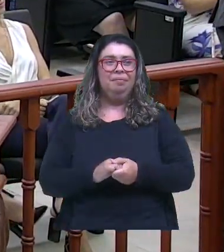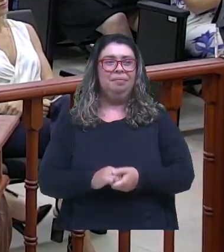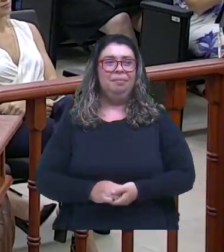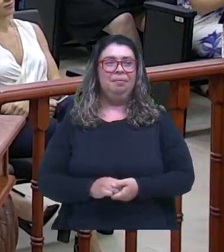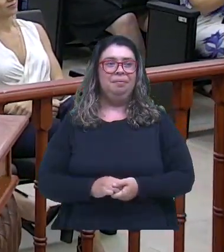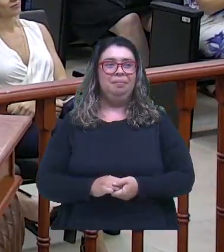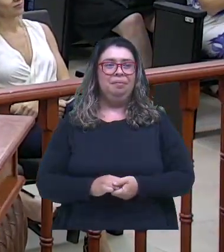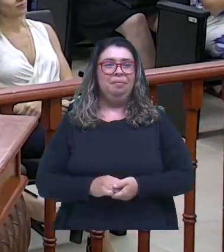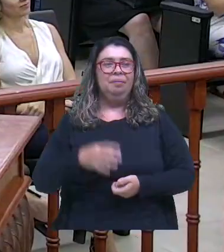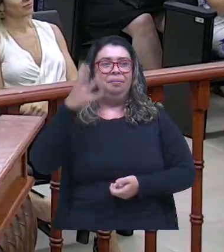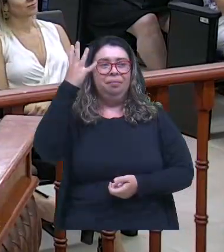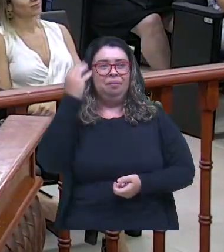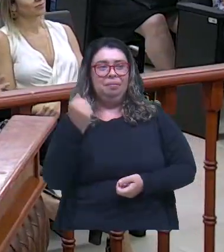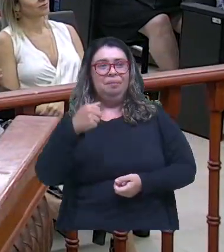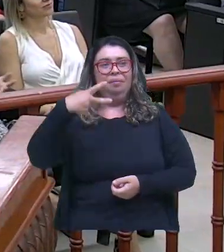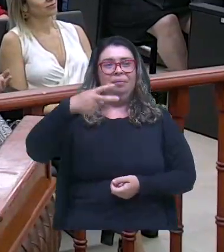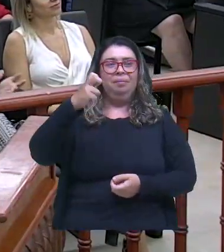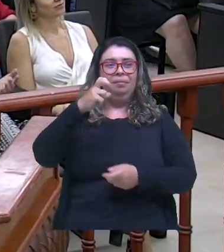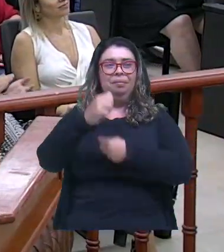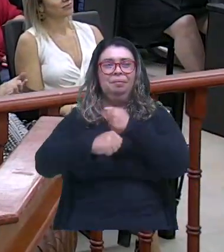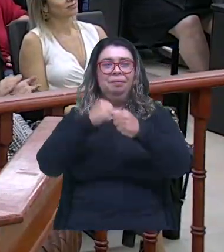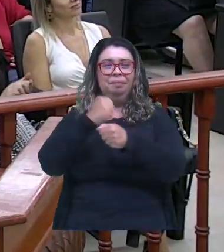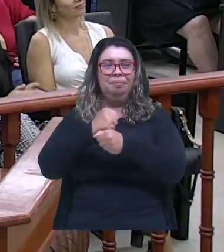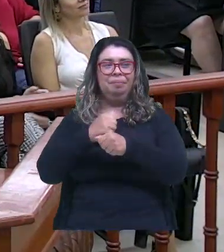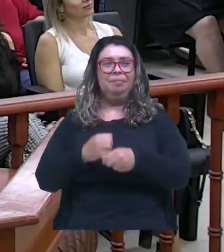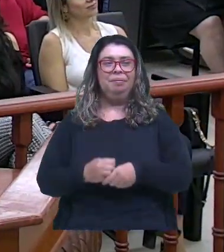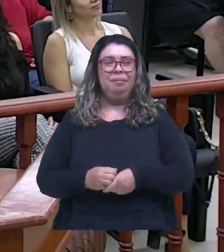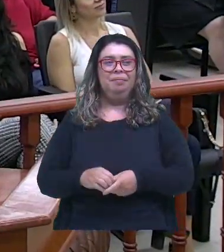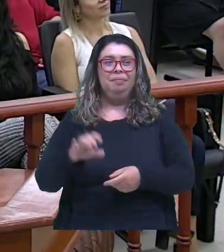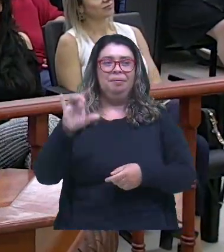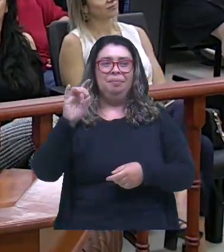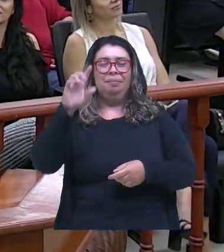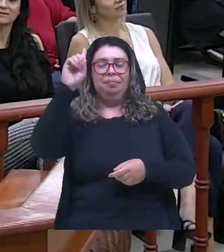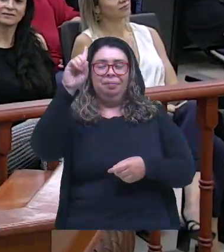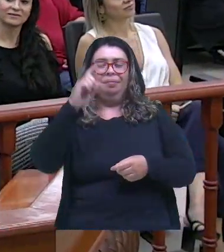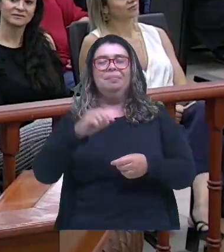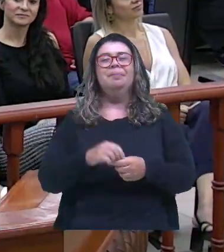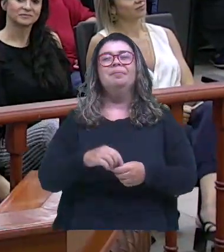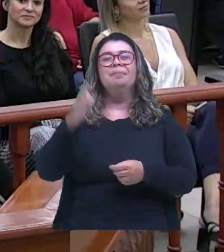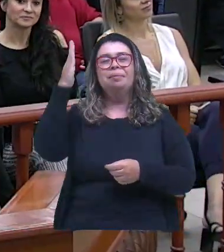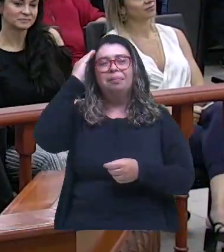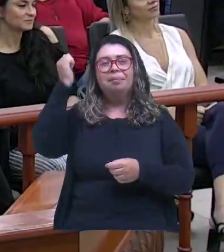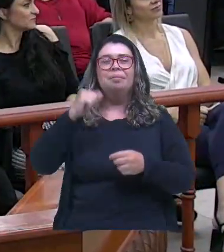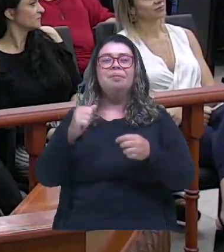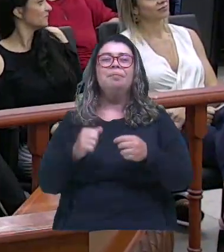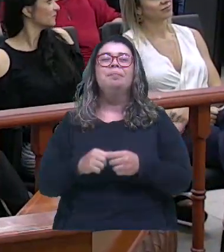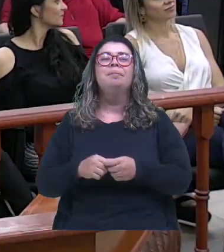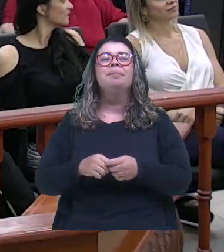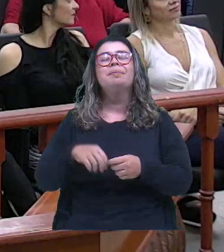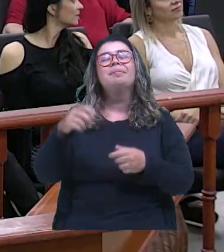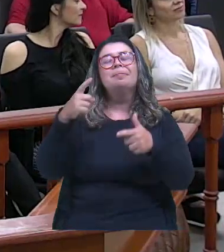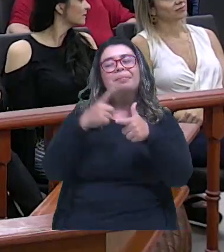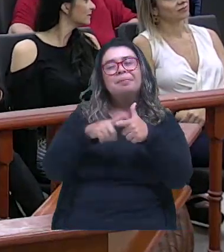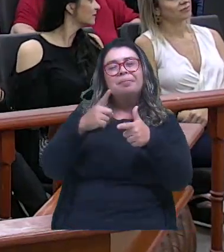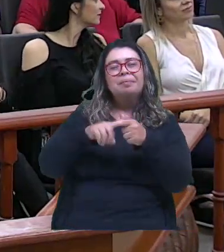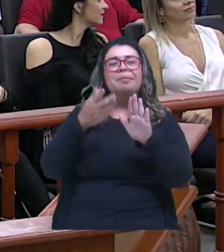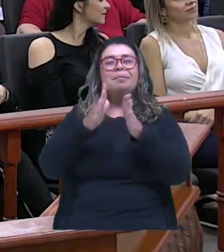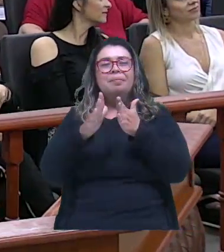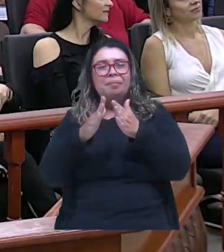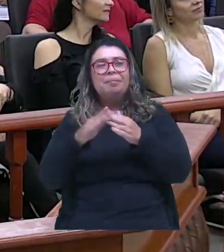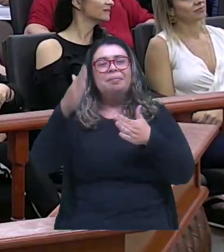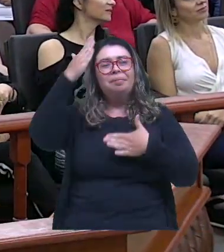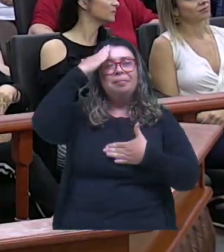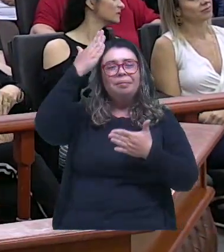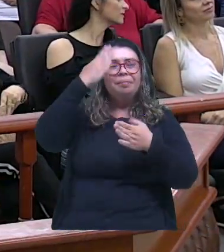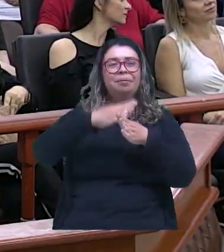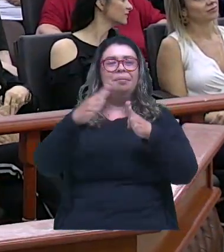ter me aceitado há 25 anos aí, a gente está junto. Só Deus sabe as provas que a gente tem passado, mas está na mão de Deus. Muito obrigado a